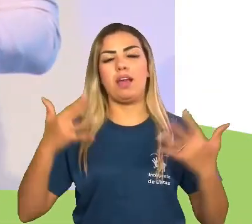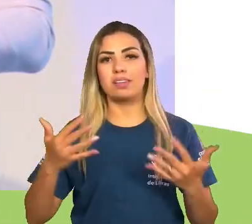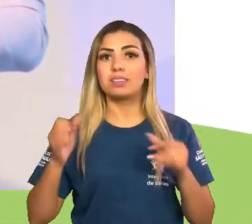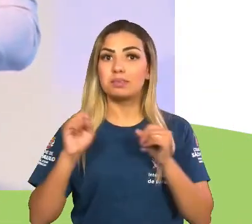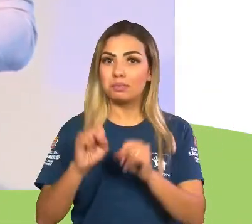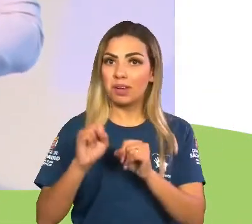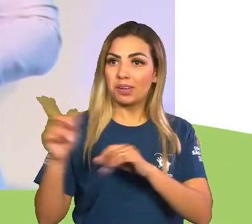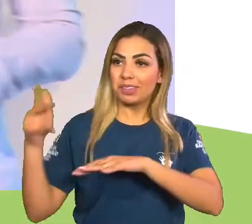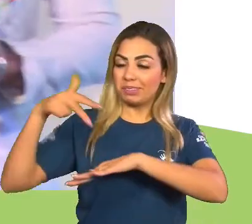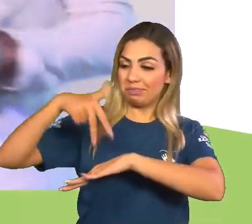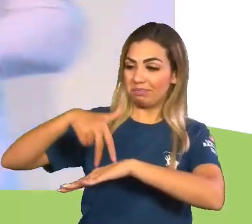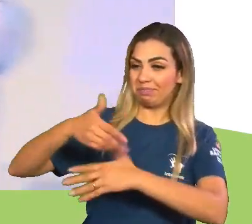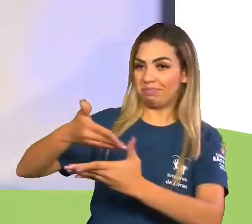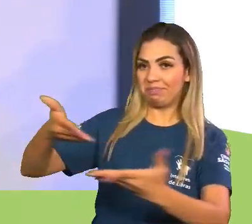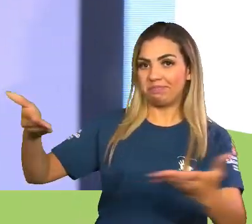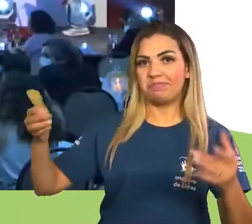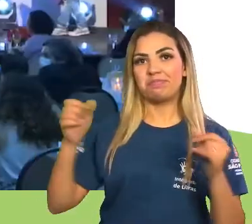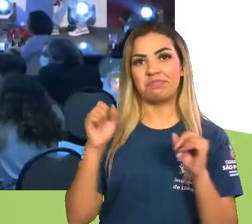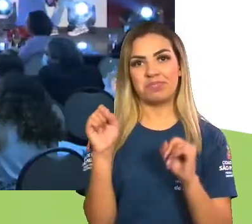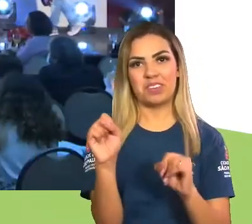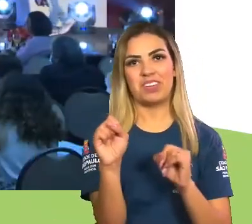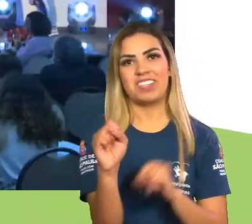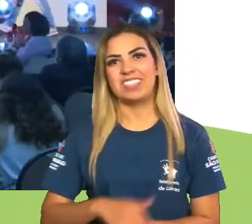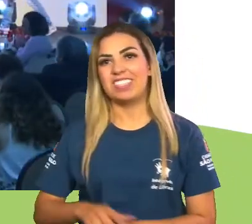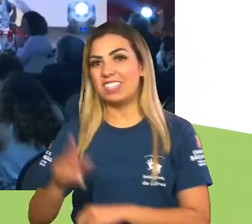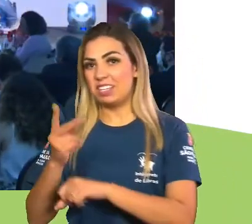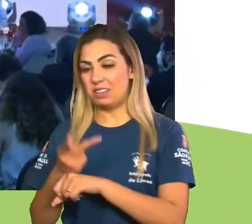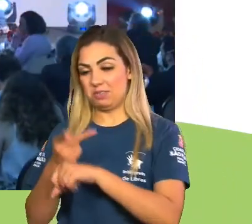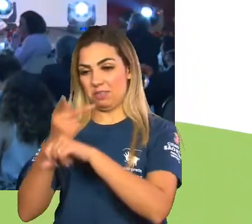favor, o palco é seu. Se quiser, eu guardo o seu troféu.